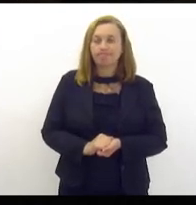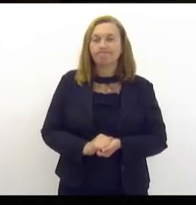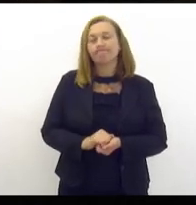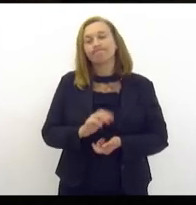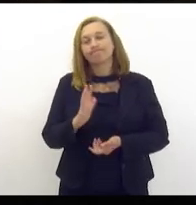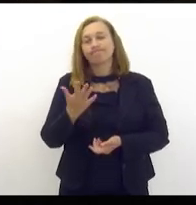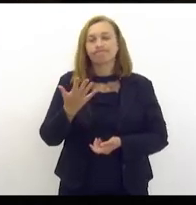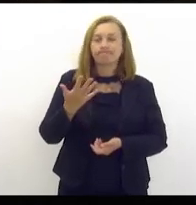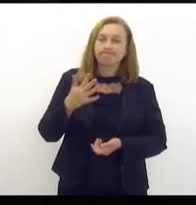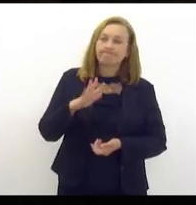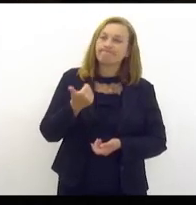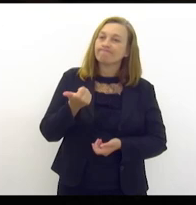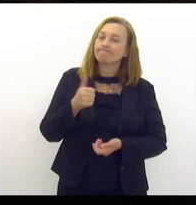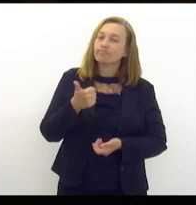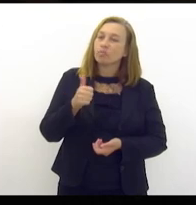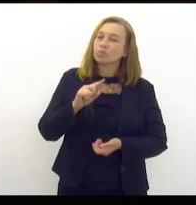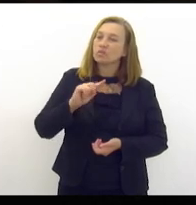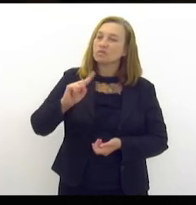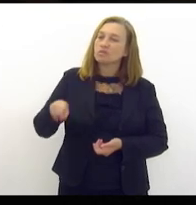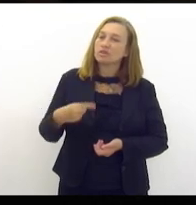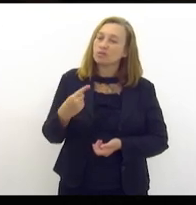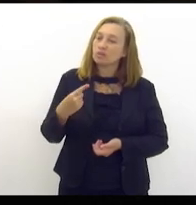corresponde a